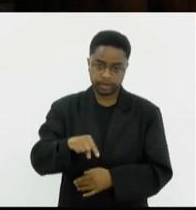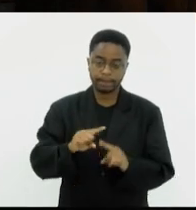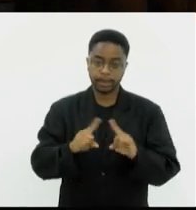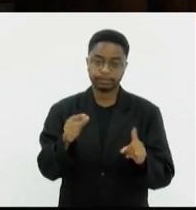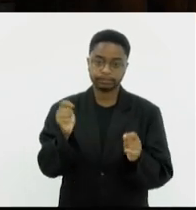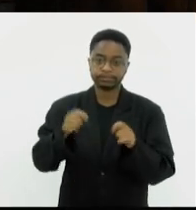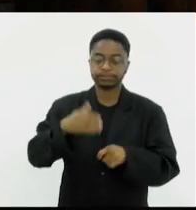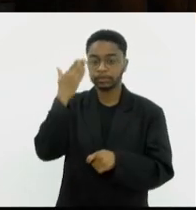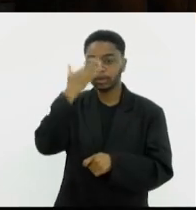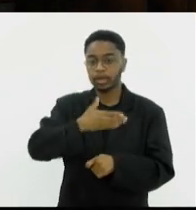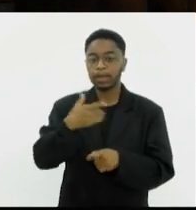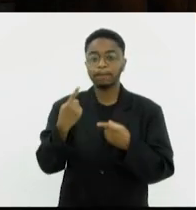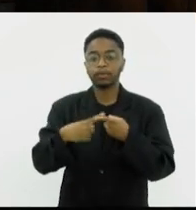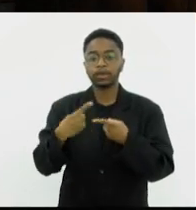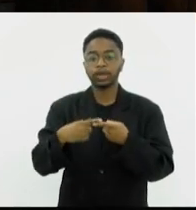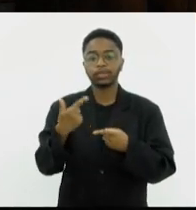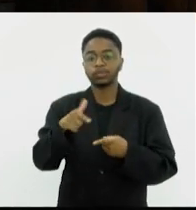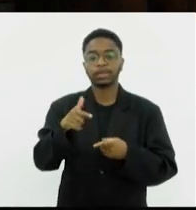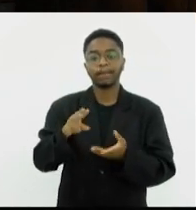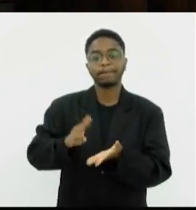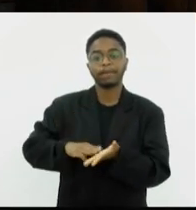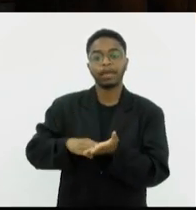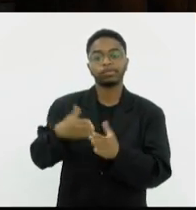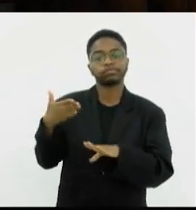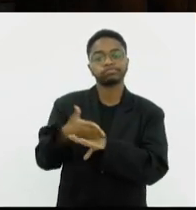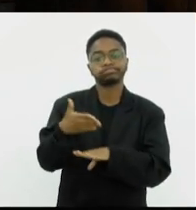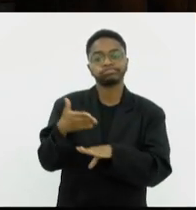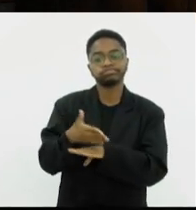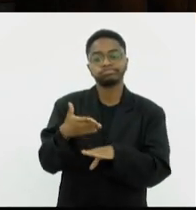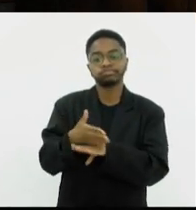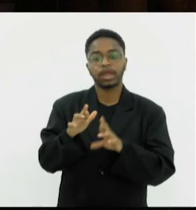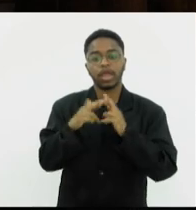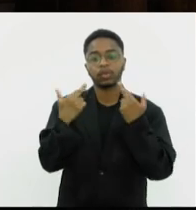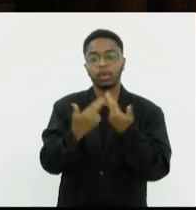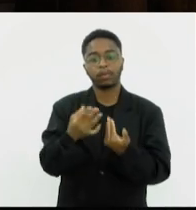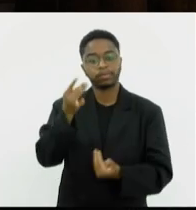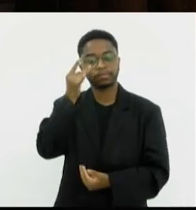não tem dado quórum nas sessões presenciais.